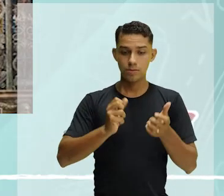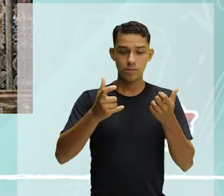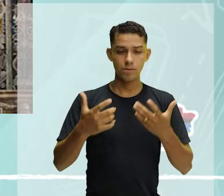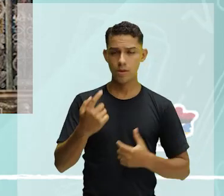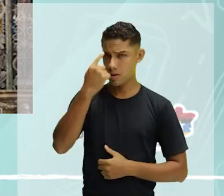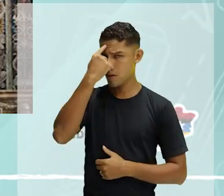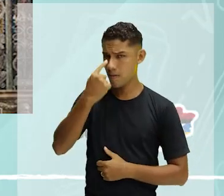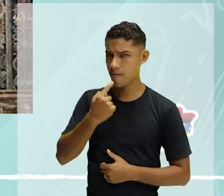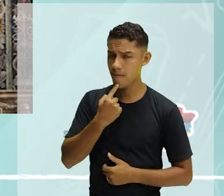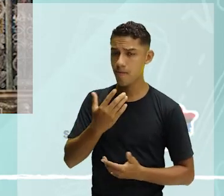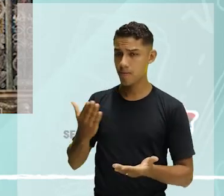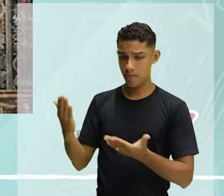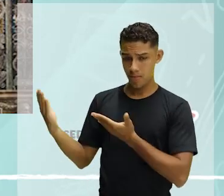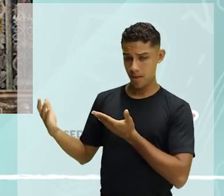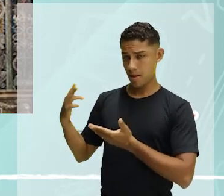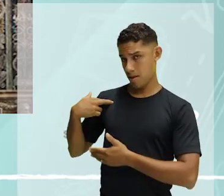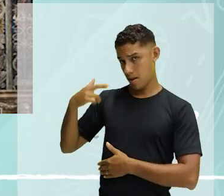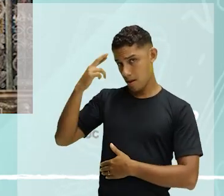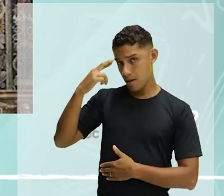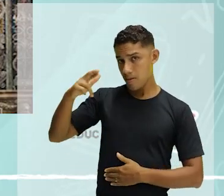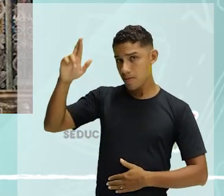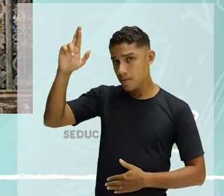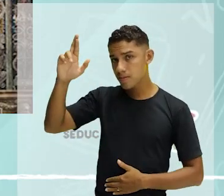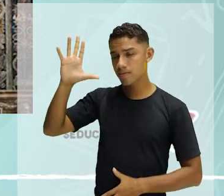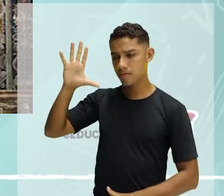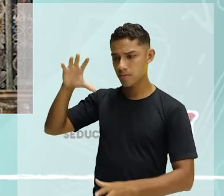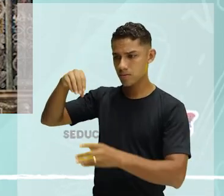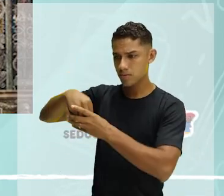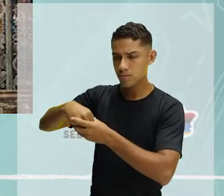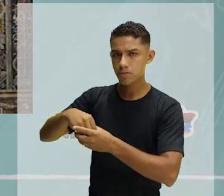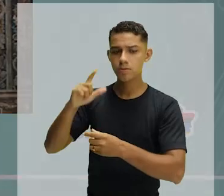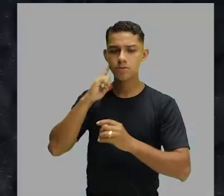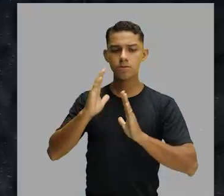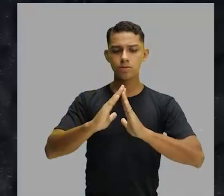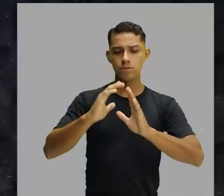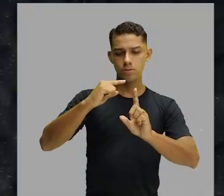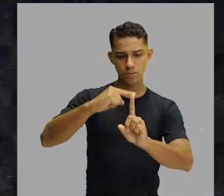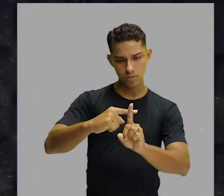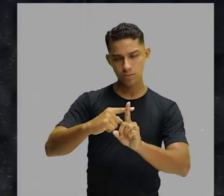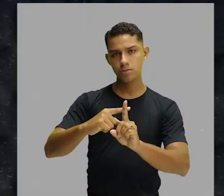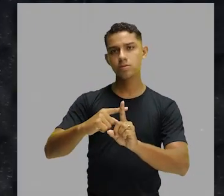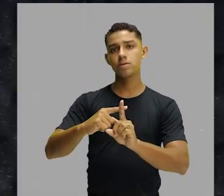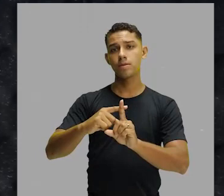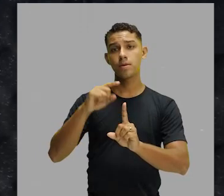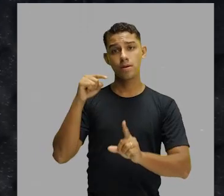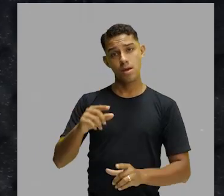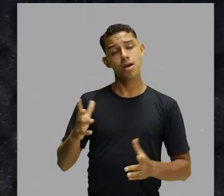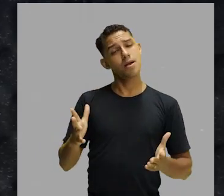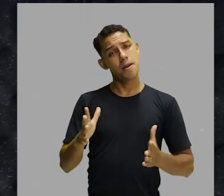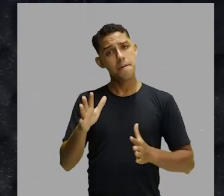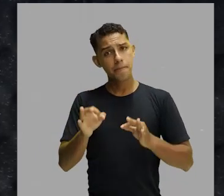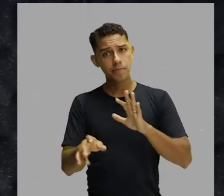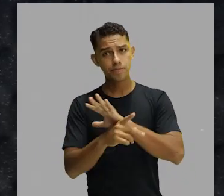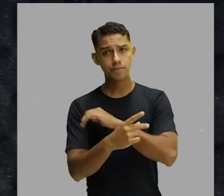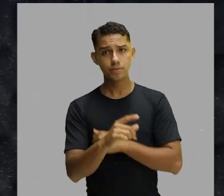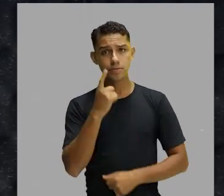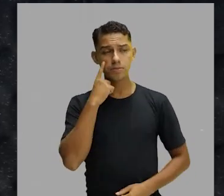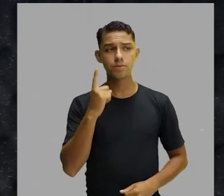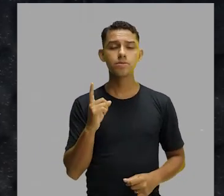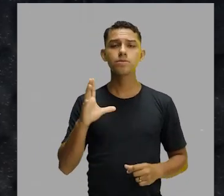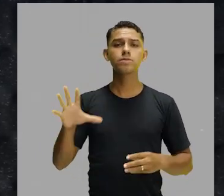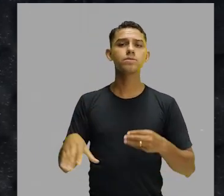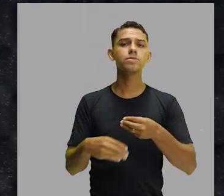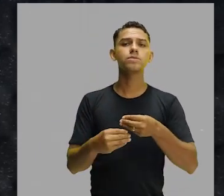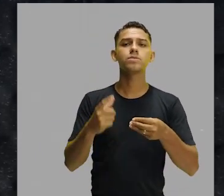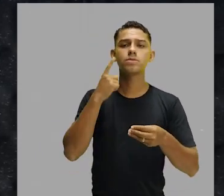uma figura religiosa, tá? Dentro de uma igreja, e é justamente sob